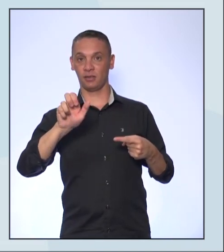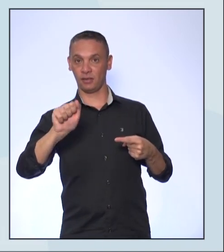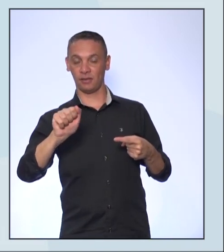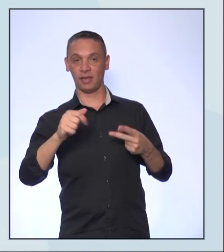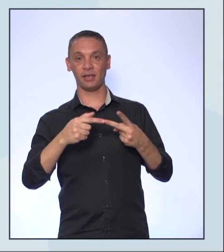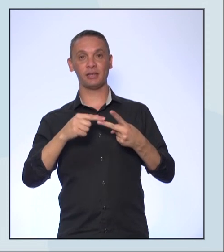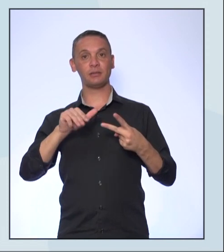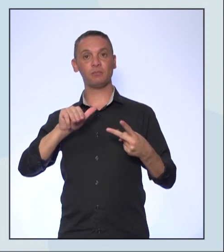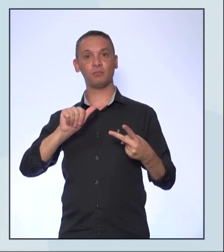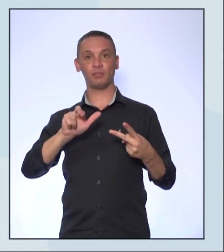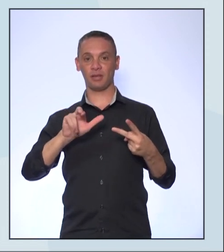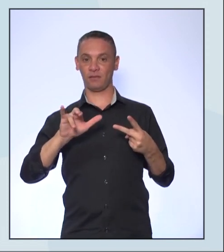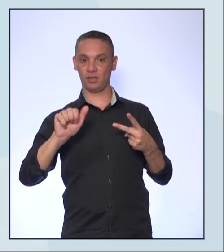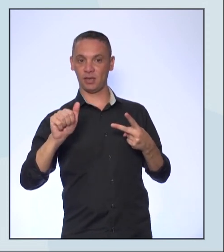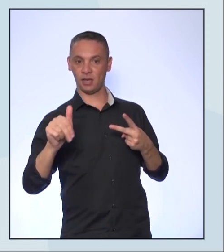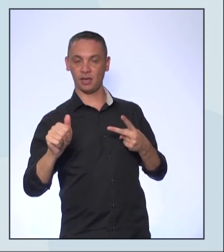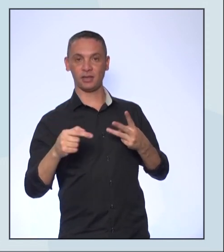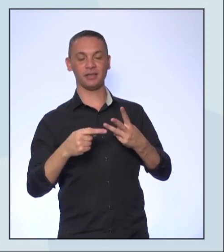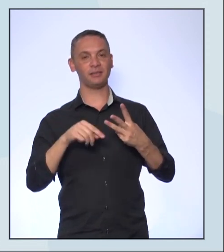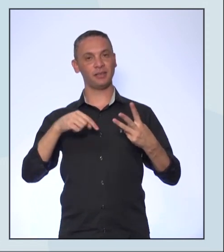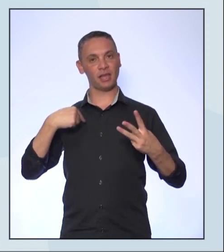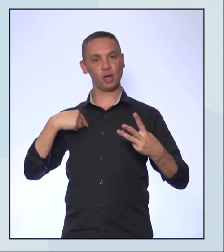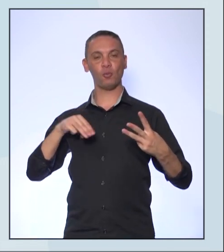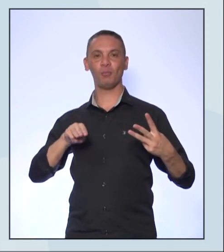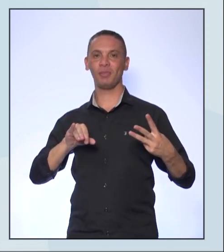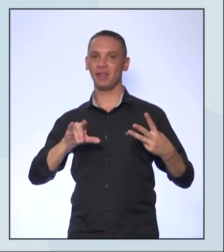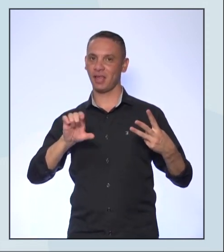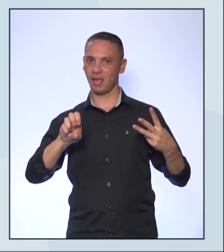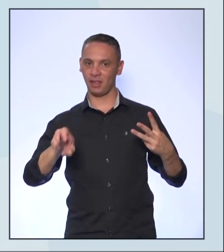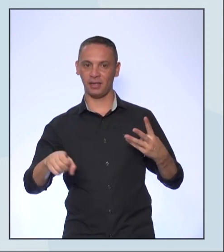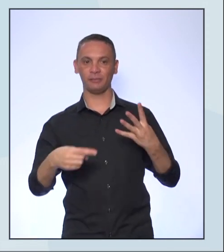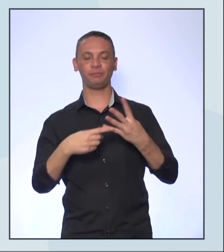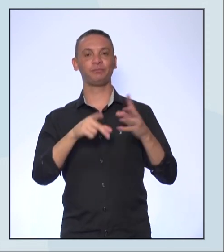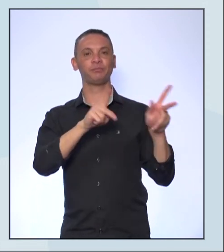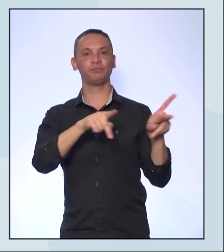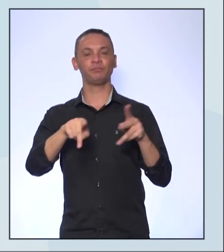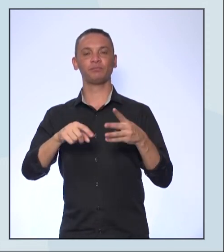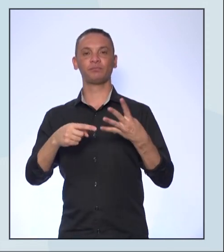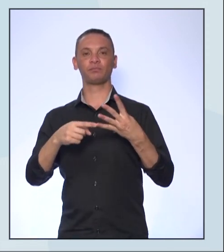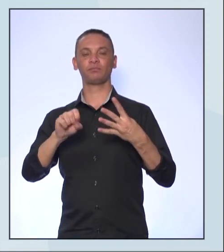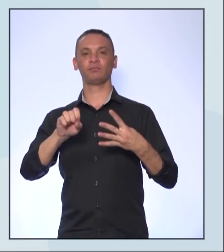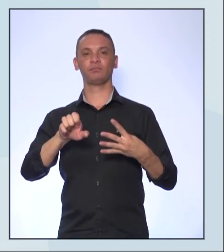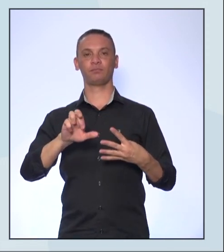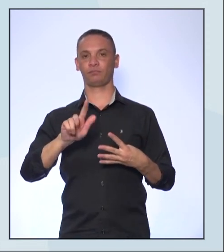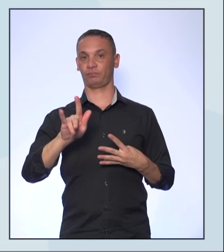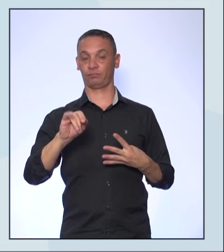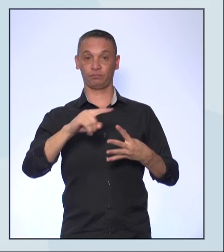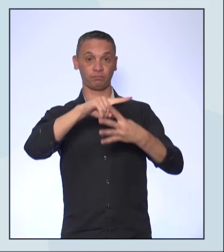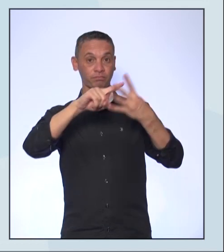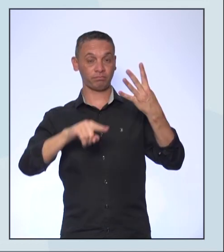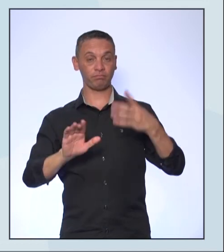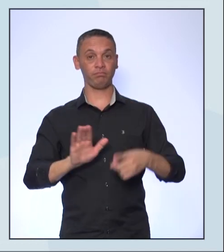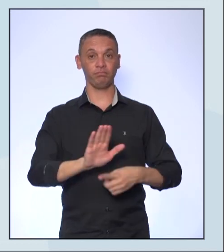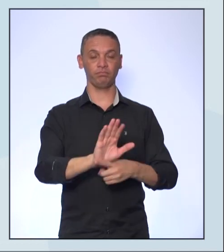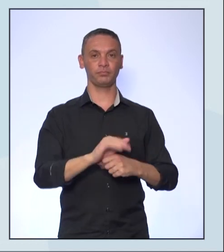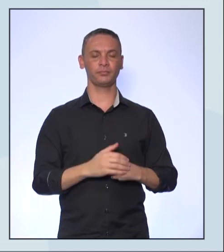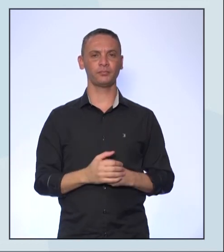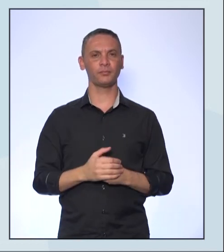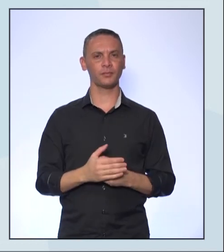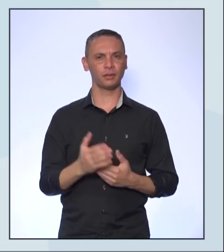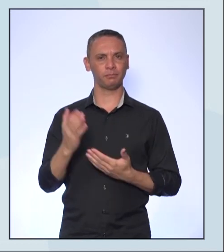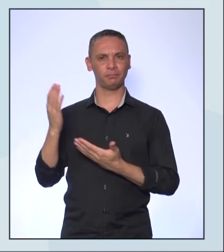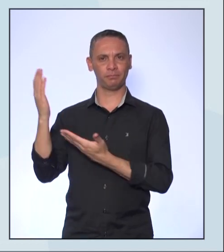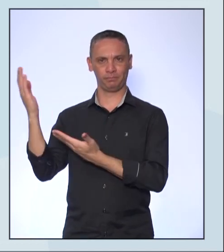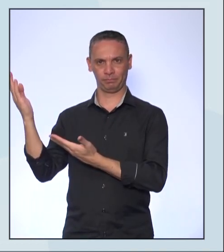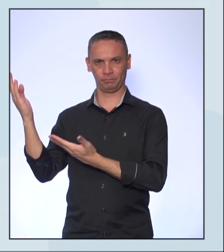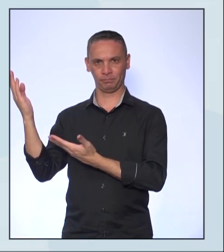também fazem parte da COPED, eu, que sou a professora Milene, e o professor Sérgio da MIAT. No nosso próximo slide,